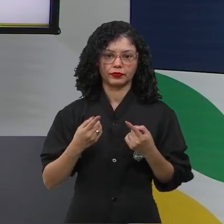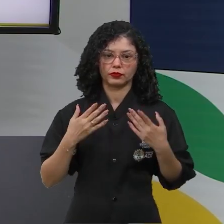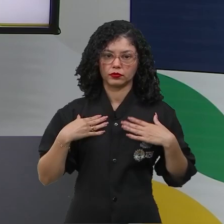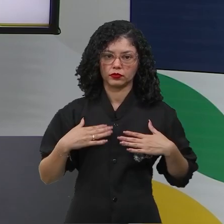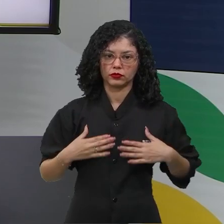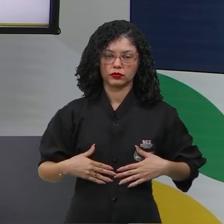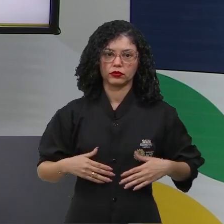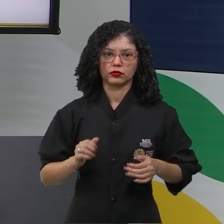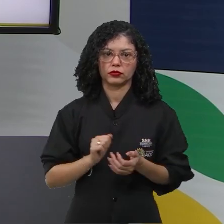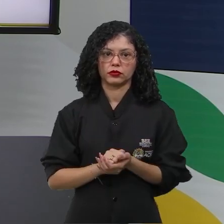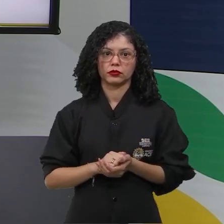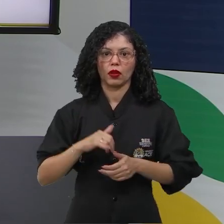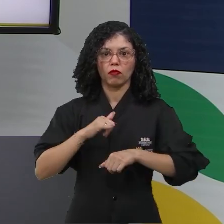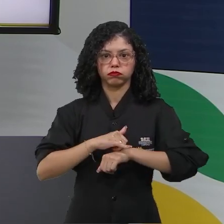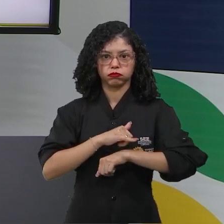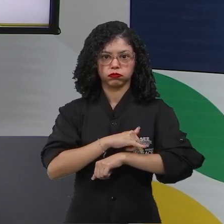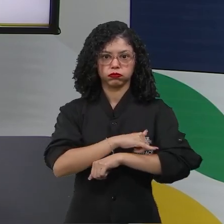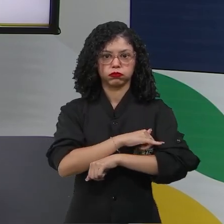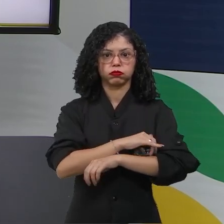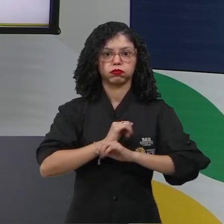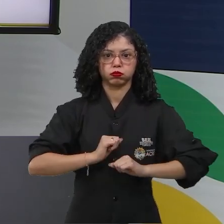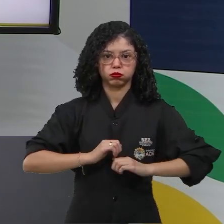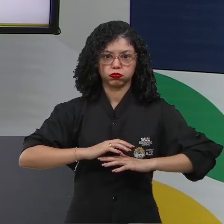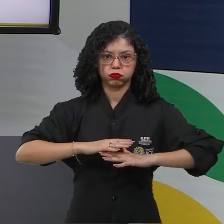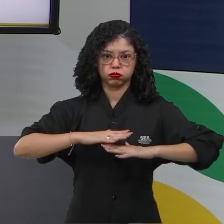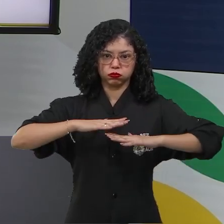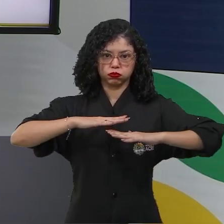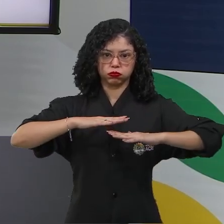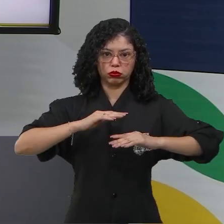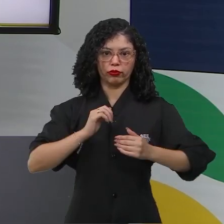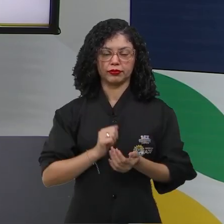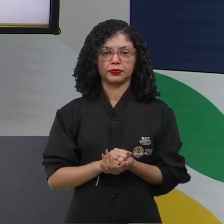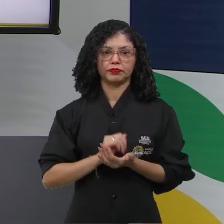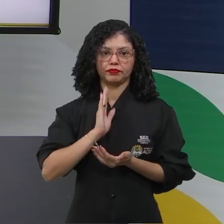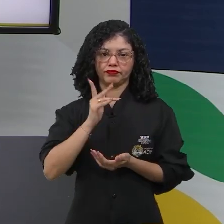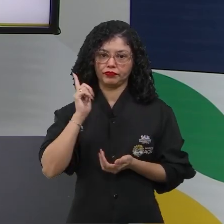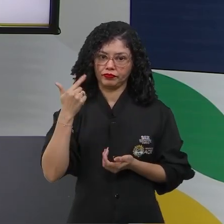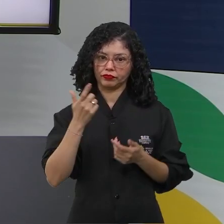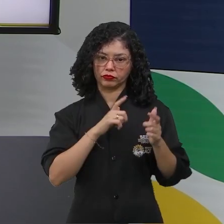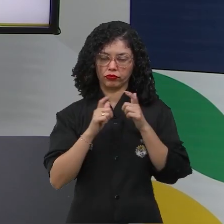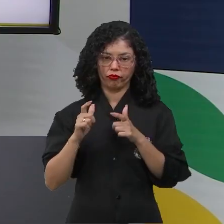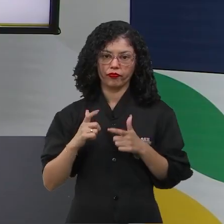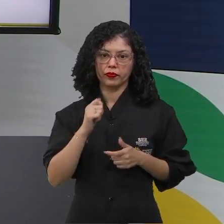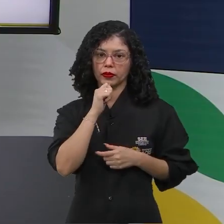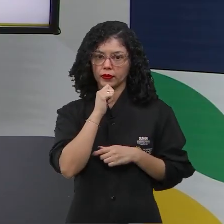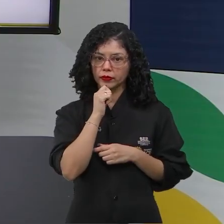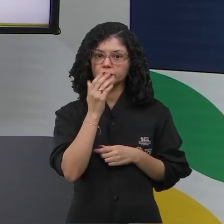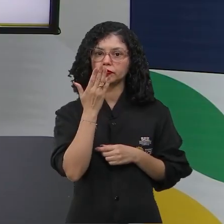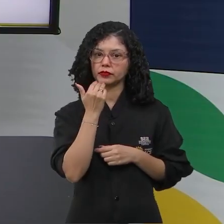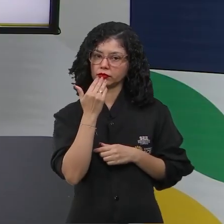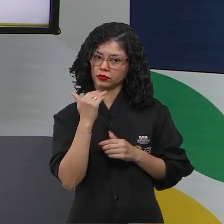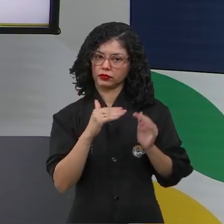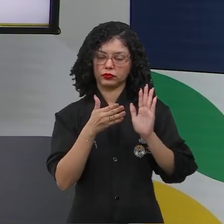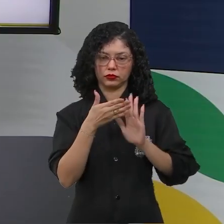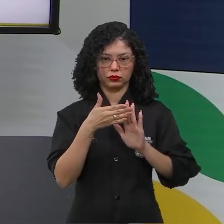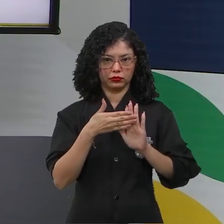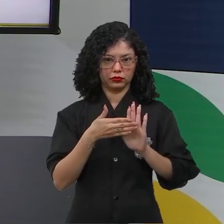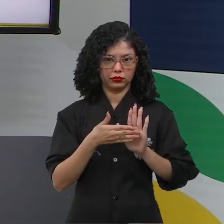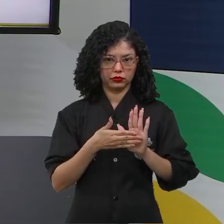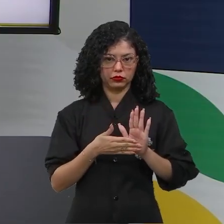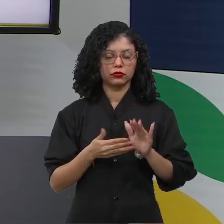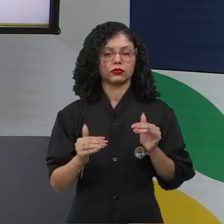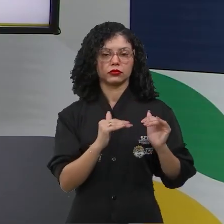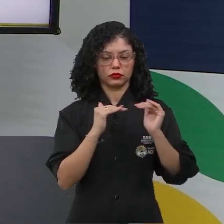corpos são, de alguma forma, o país com o maior número de obesos. Já em outros lugares em que a alimentação é pautada sobre